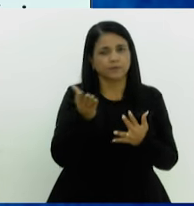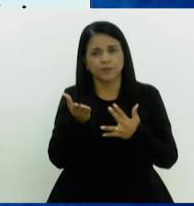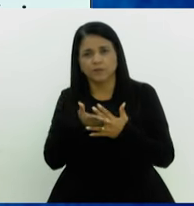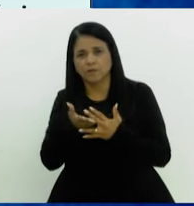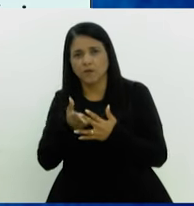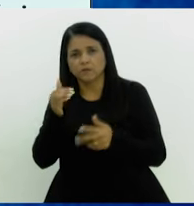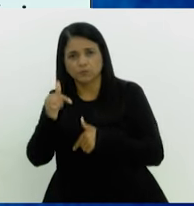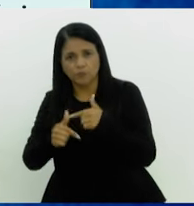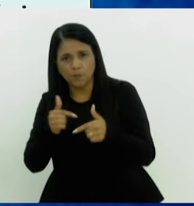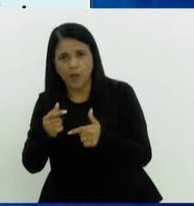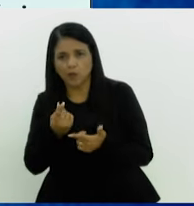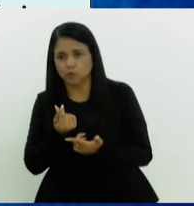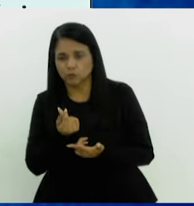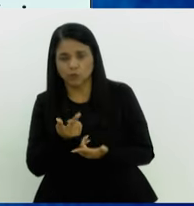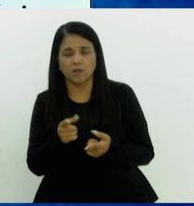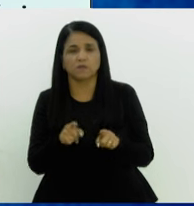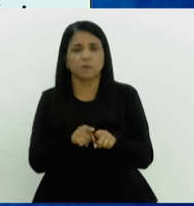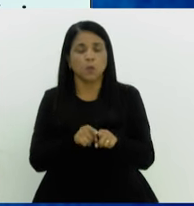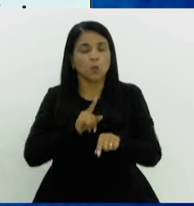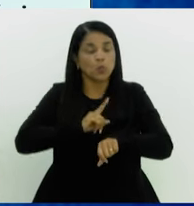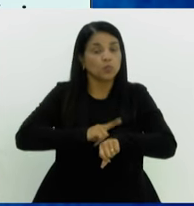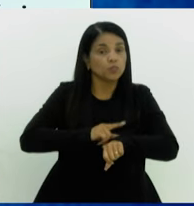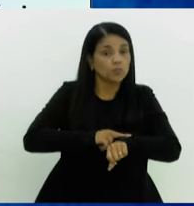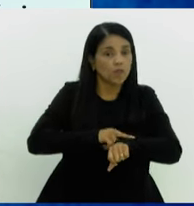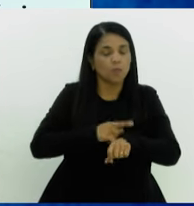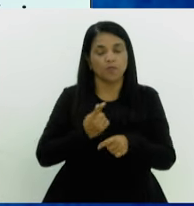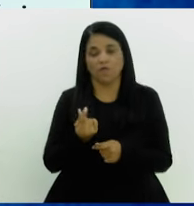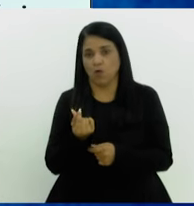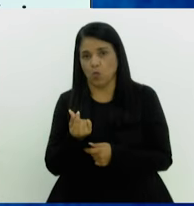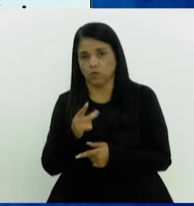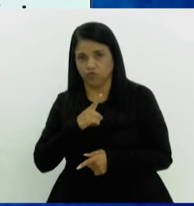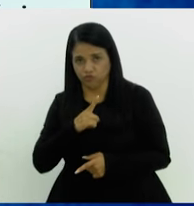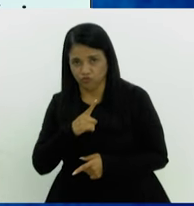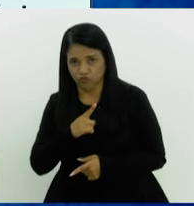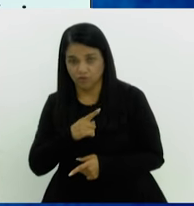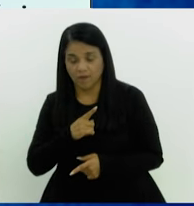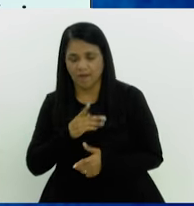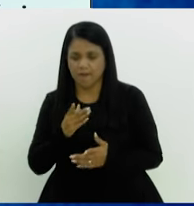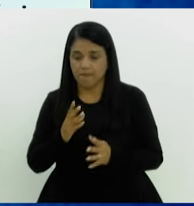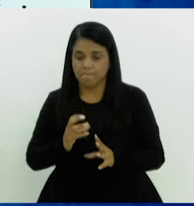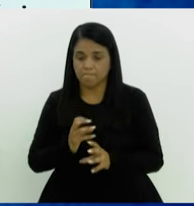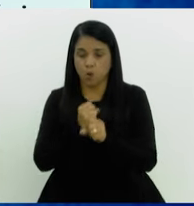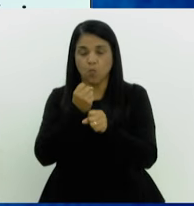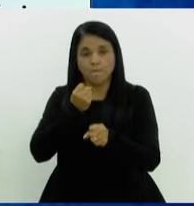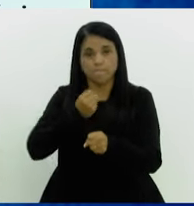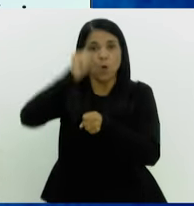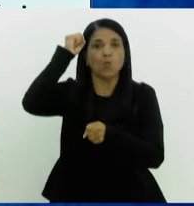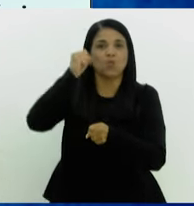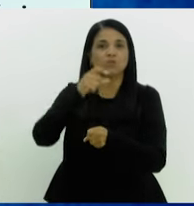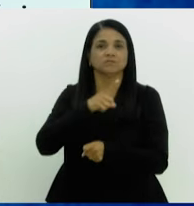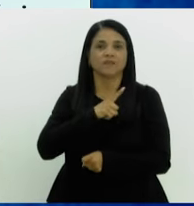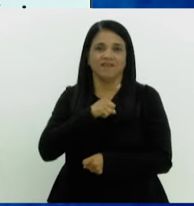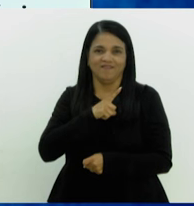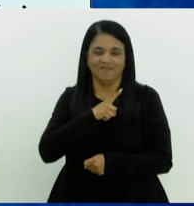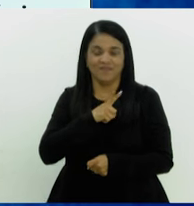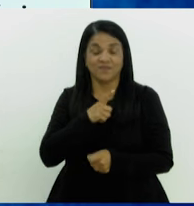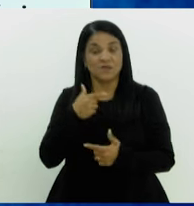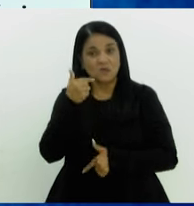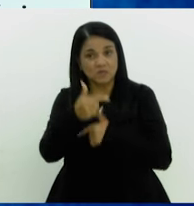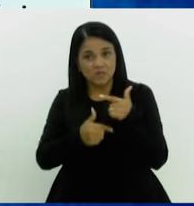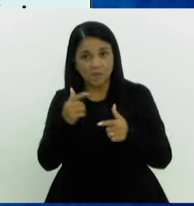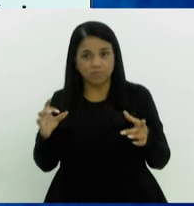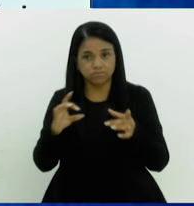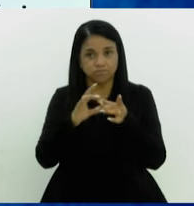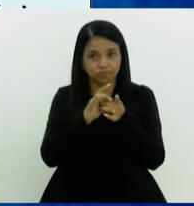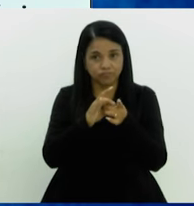do trabalho dela quanto que o tempo dela realmente valia e a partir de Então ela teve lucro e esse trabalho com a aliança é o que a gente quer